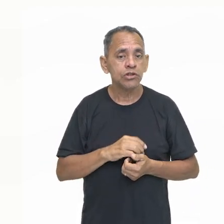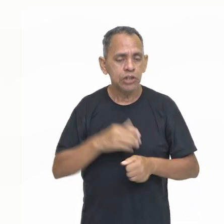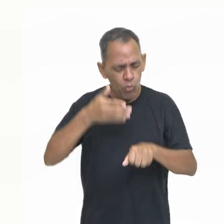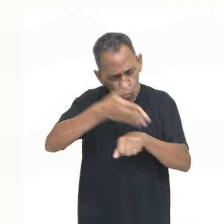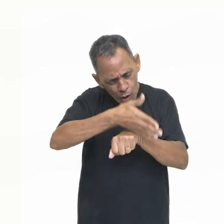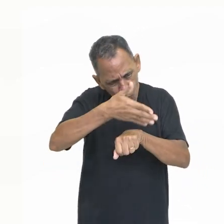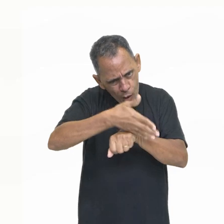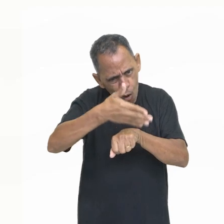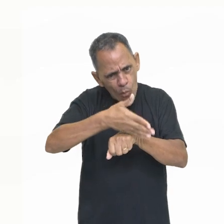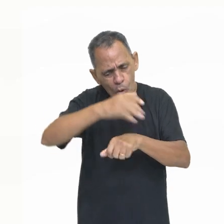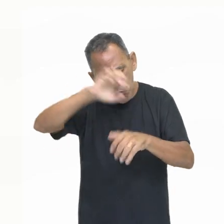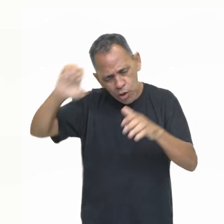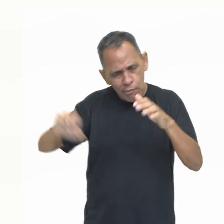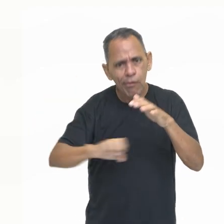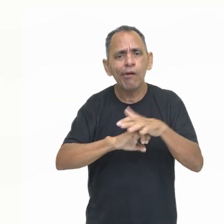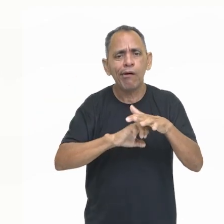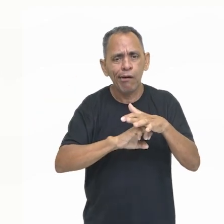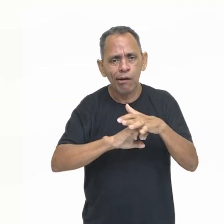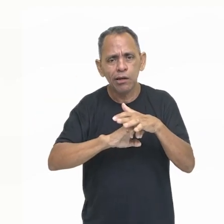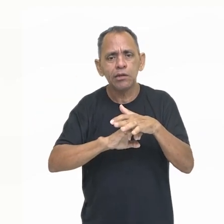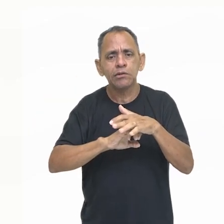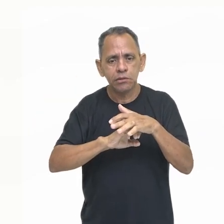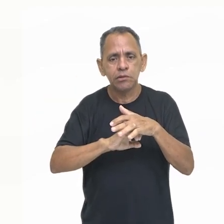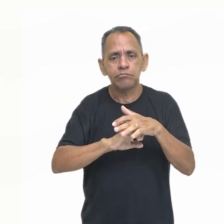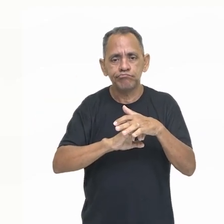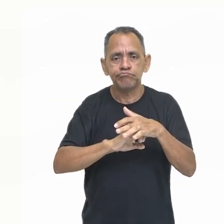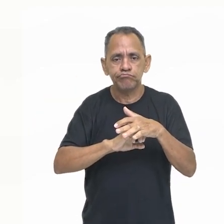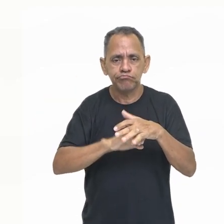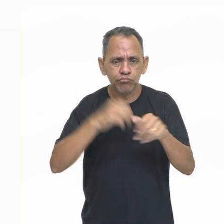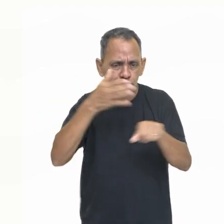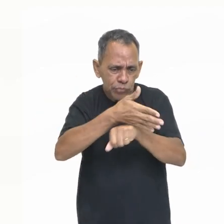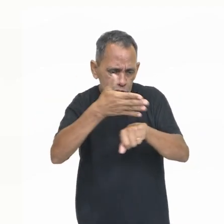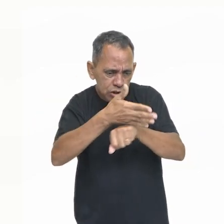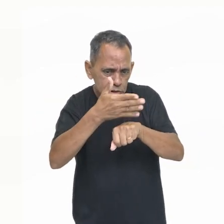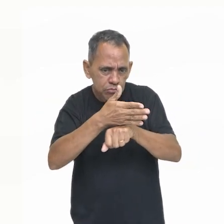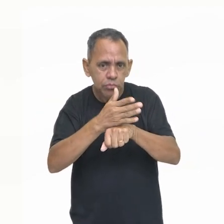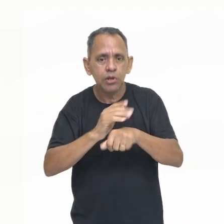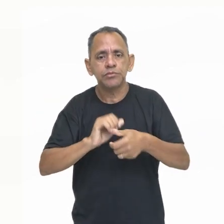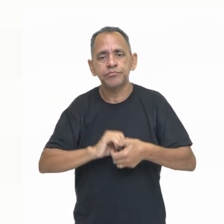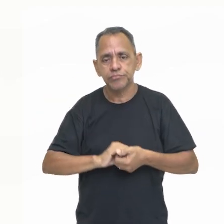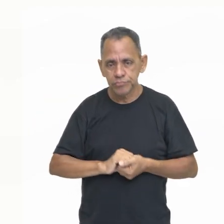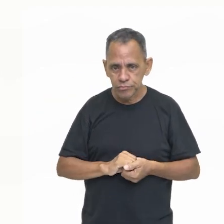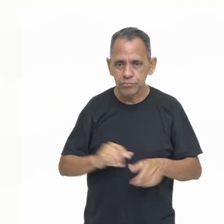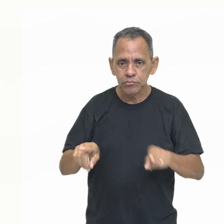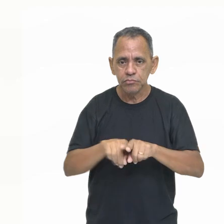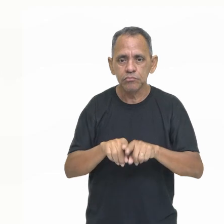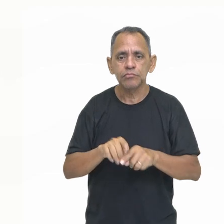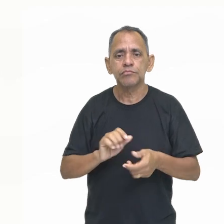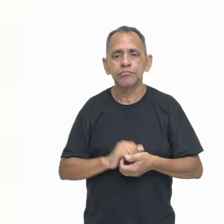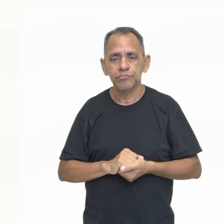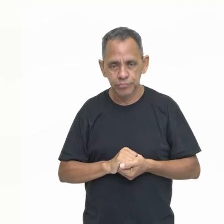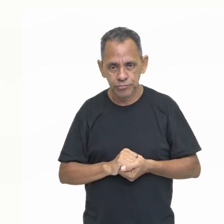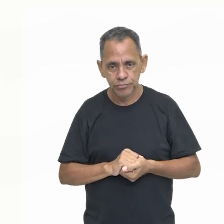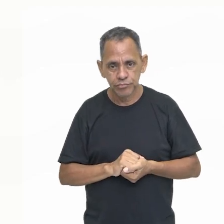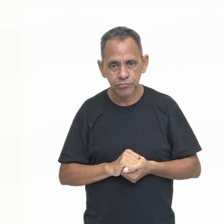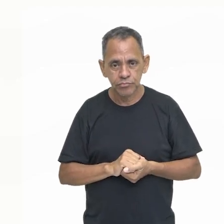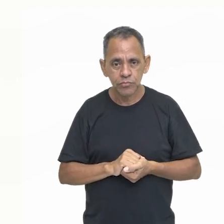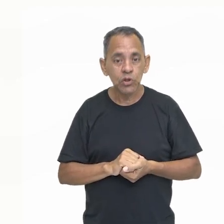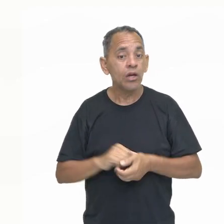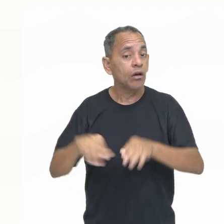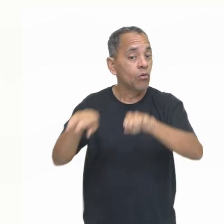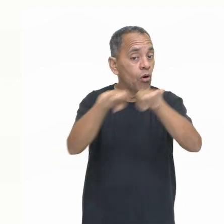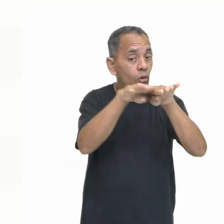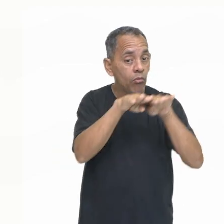de empresas estrangeiras no país, de forma, né, concomitante à reformulação